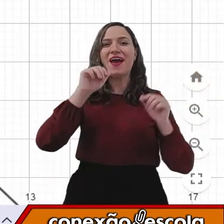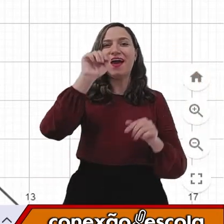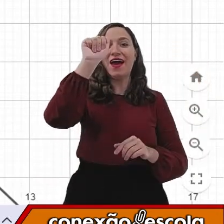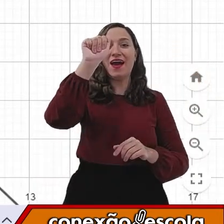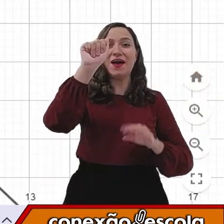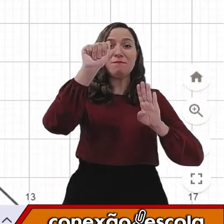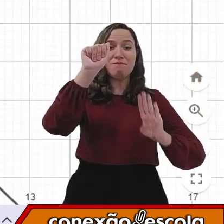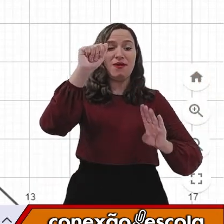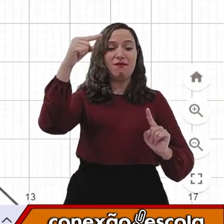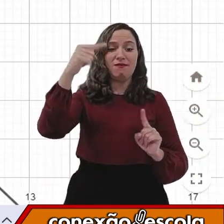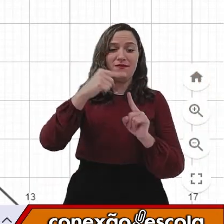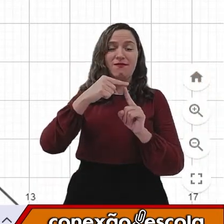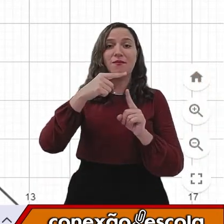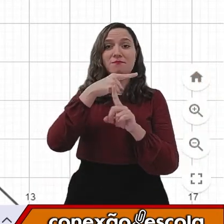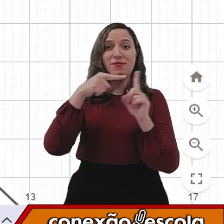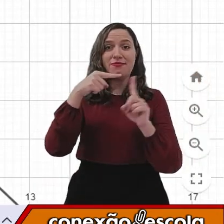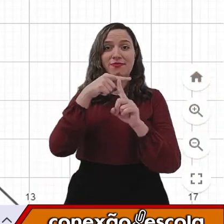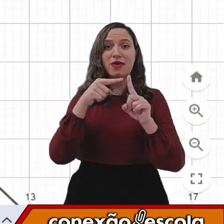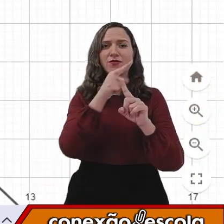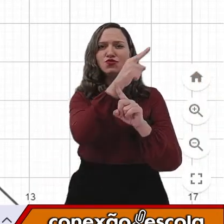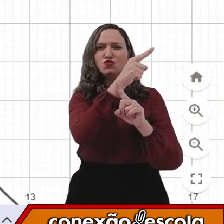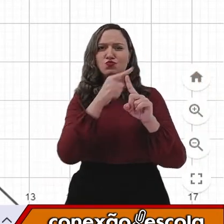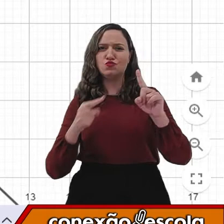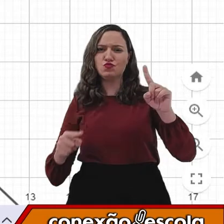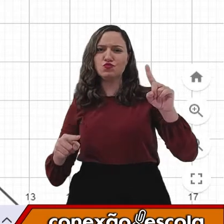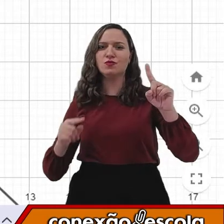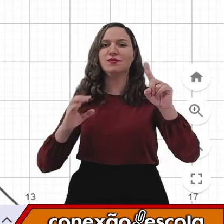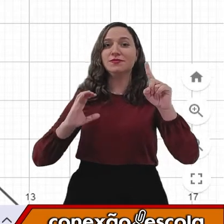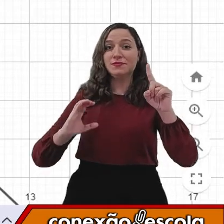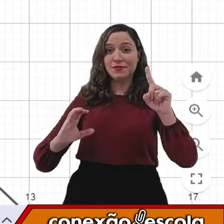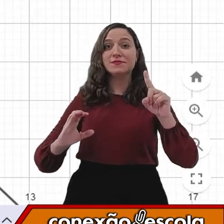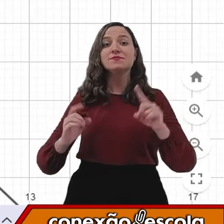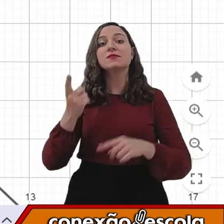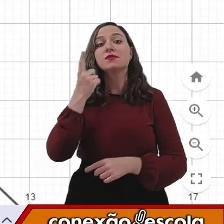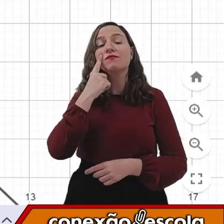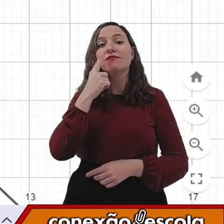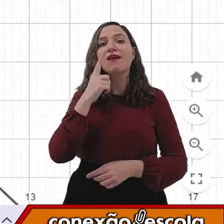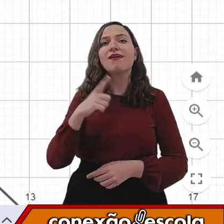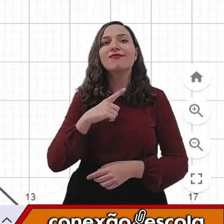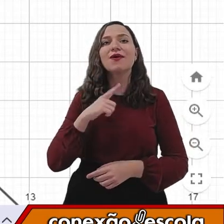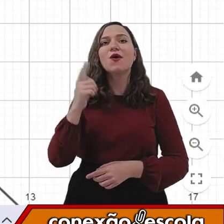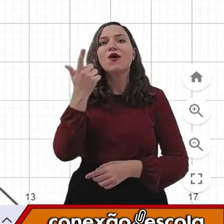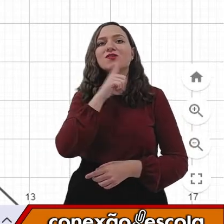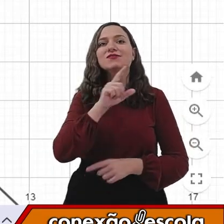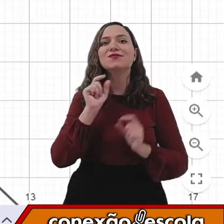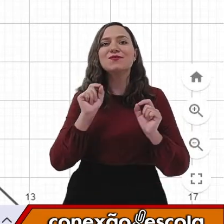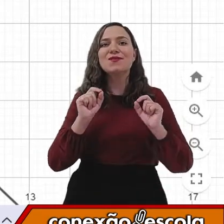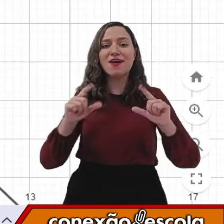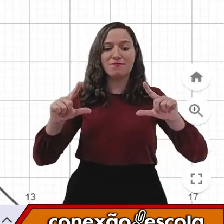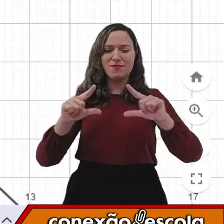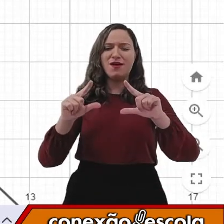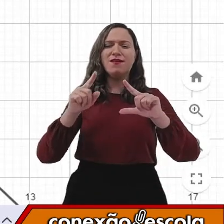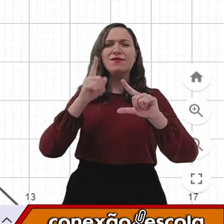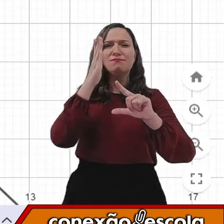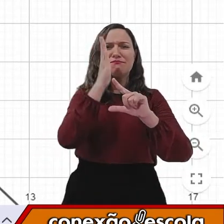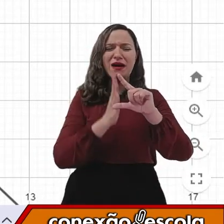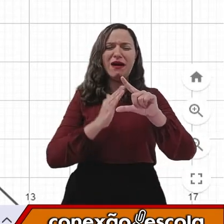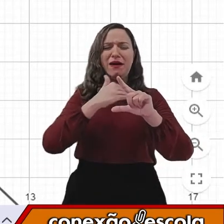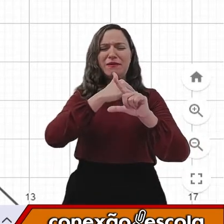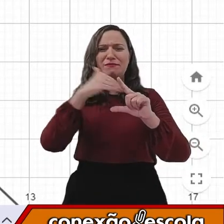com atenção, aqui o ponto de encontro de todas as medianas é um ponto